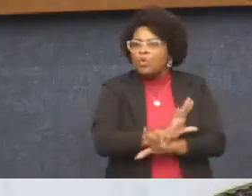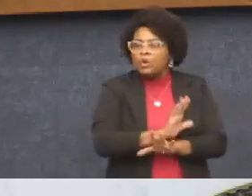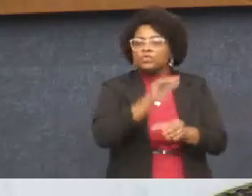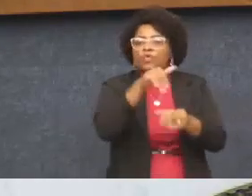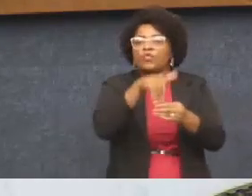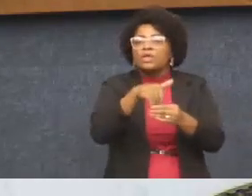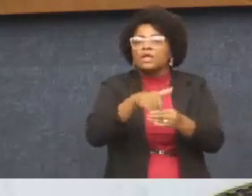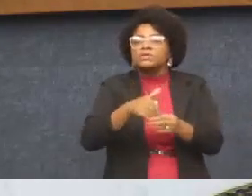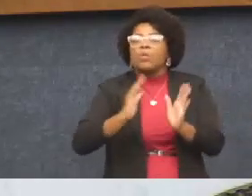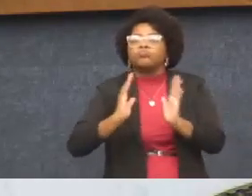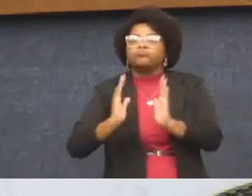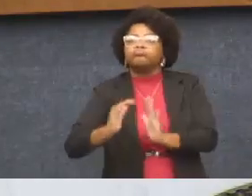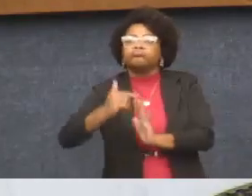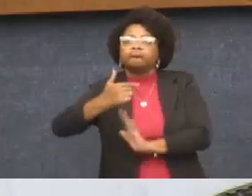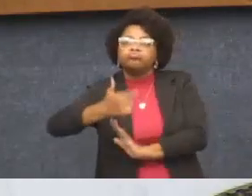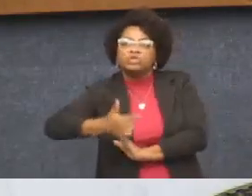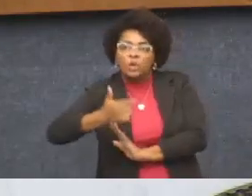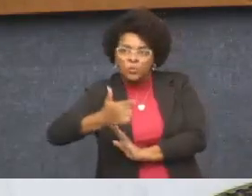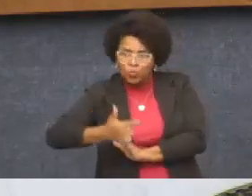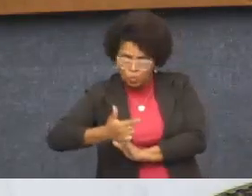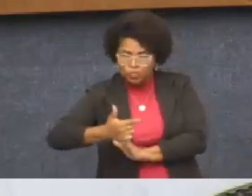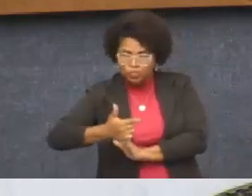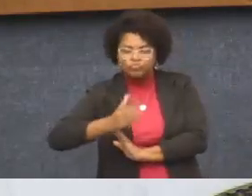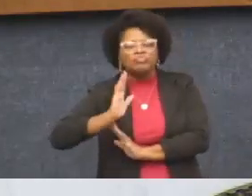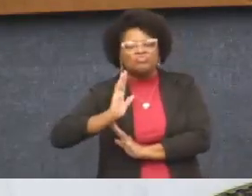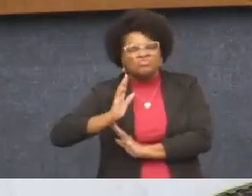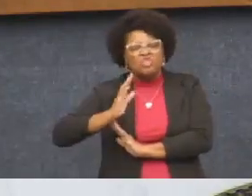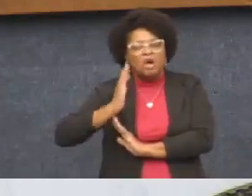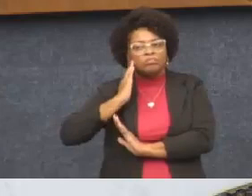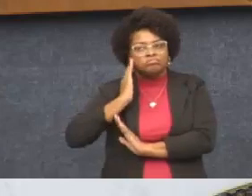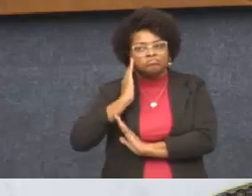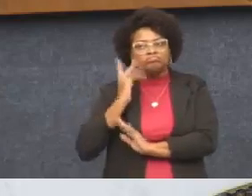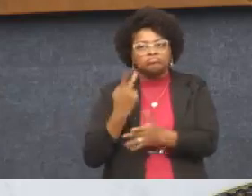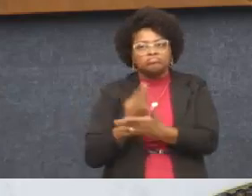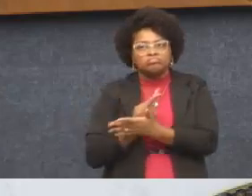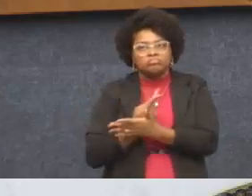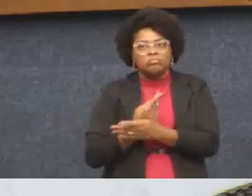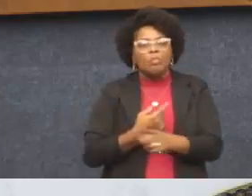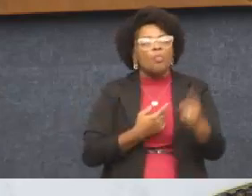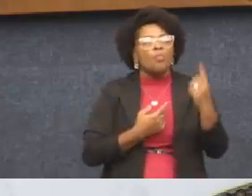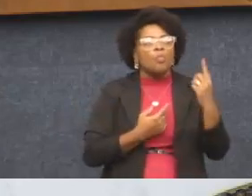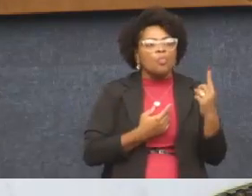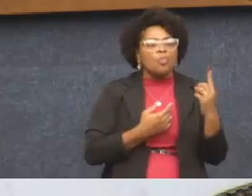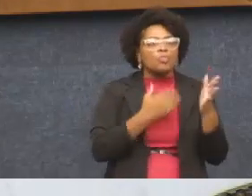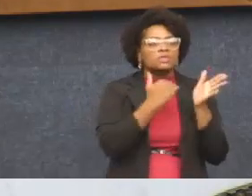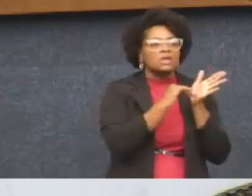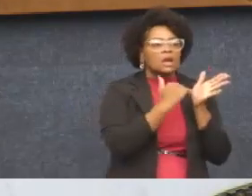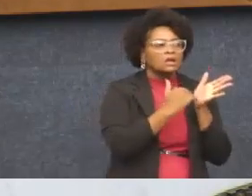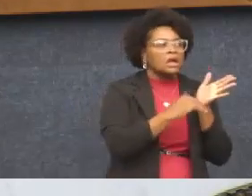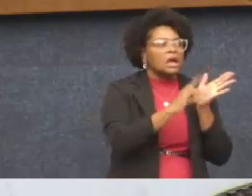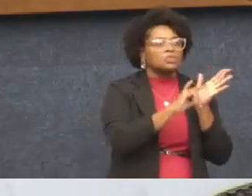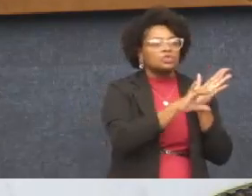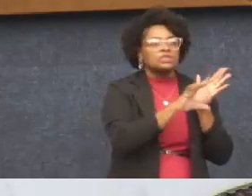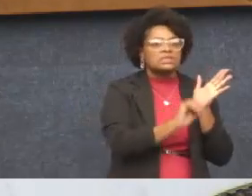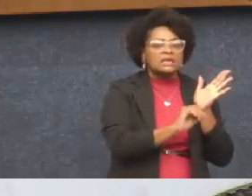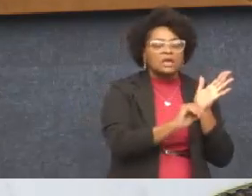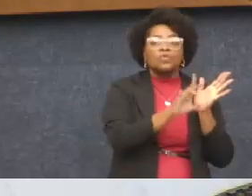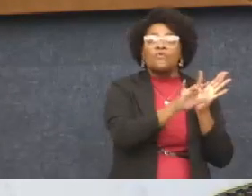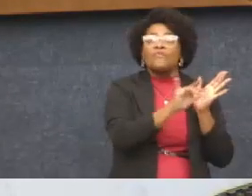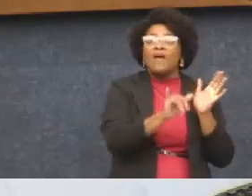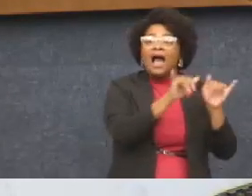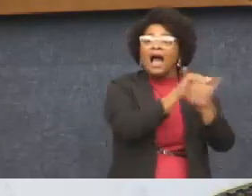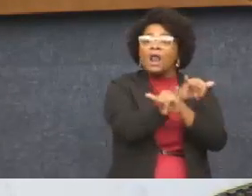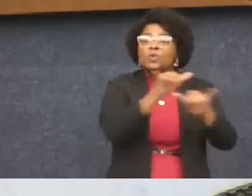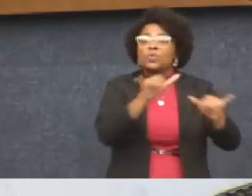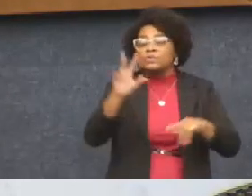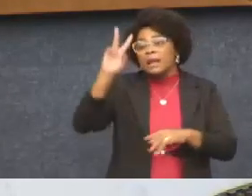segundo turno, como a gente previa. Então, o secretário, o vereador Ciro Pereira, vai fazer a leitura dos anúncios para segunda de